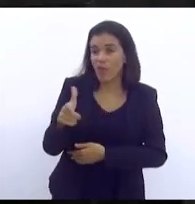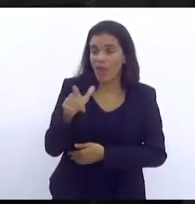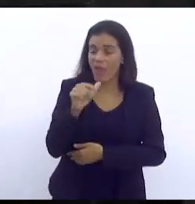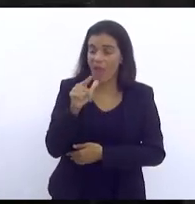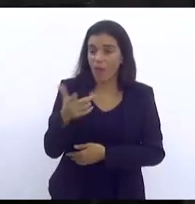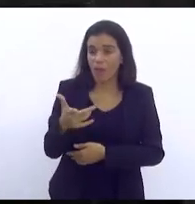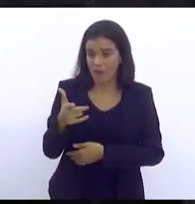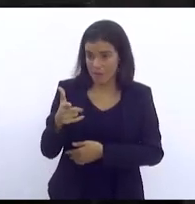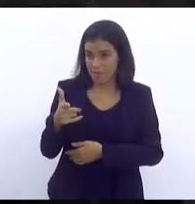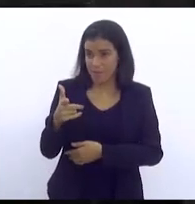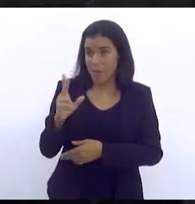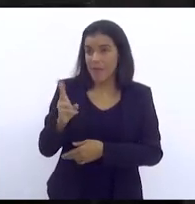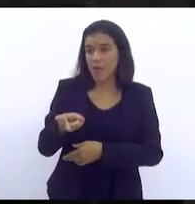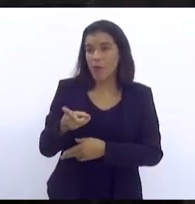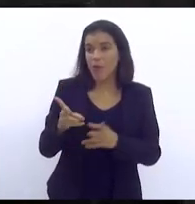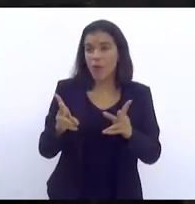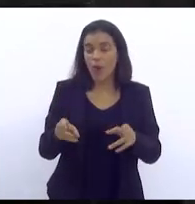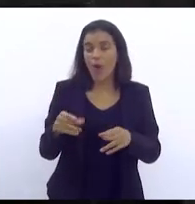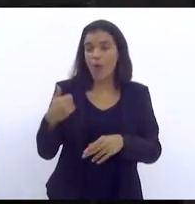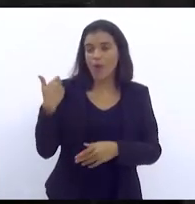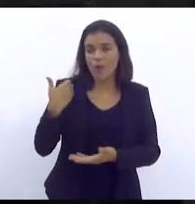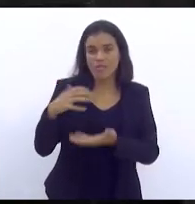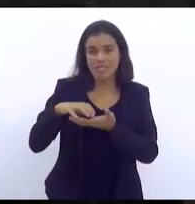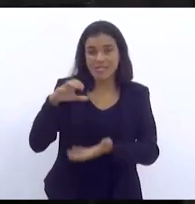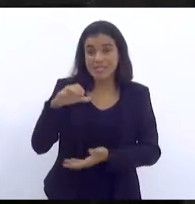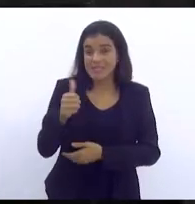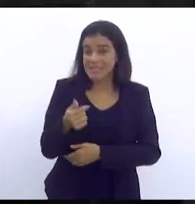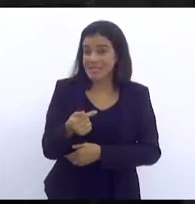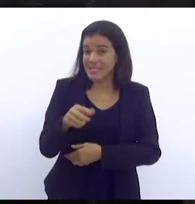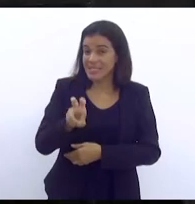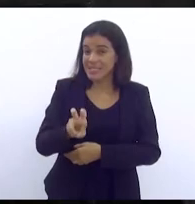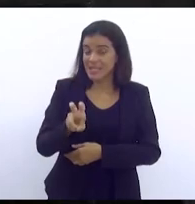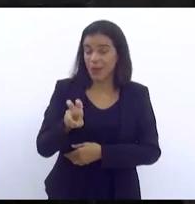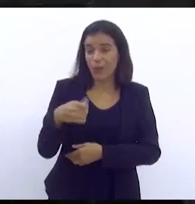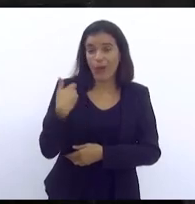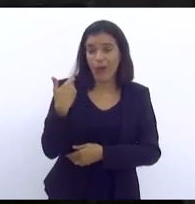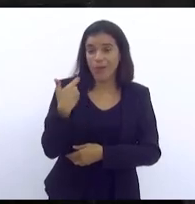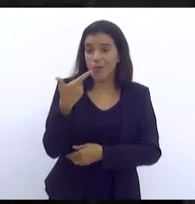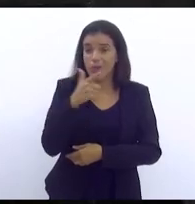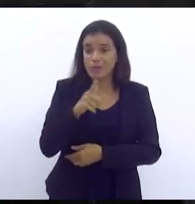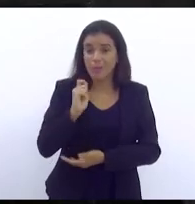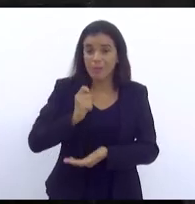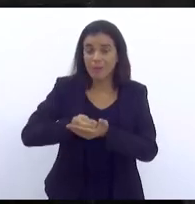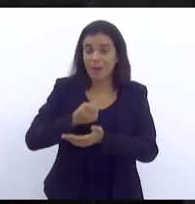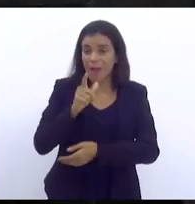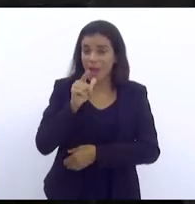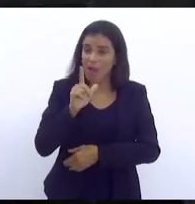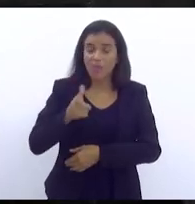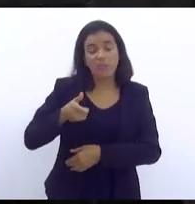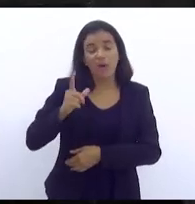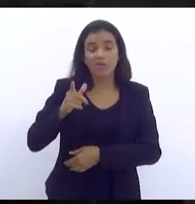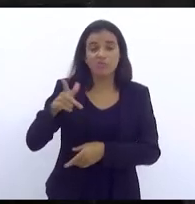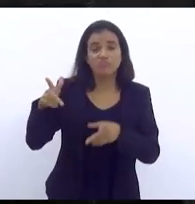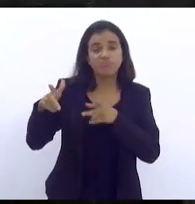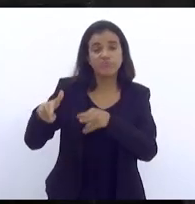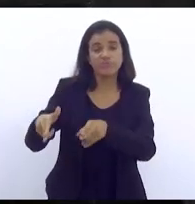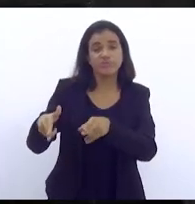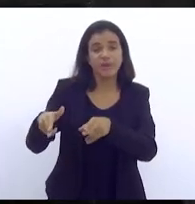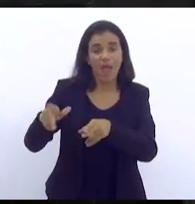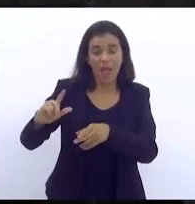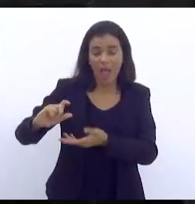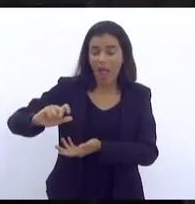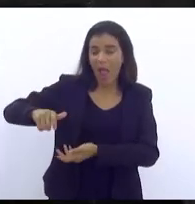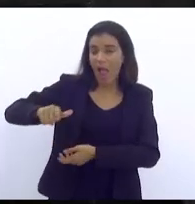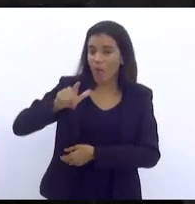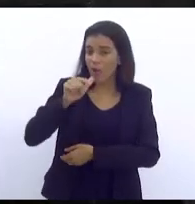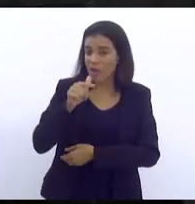de idade como a aconteceu recentemente e não ter conseguido pagar água pode cortar porque a gente vê cara cachar a gente vê se